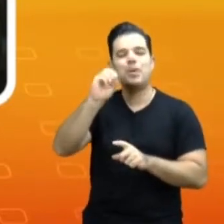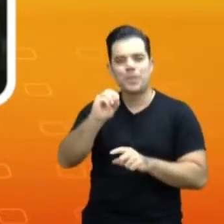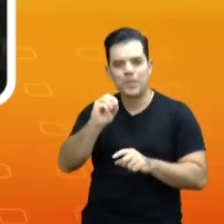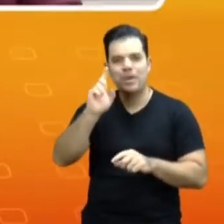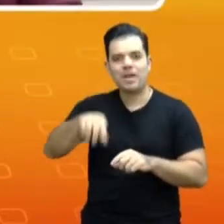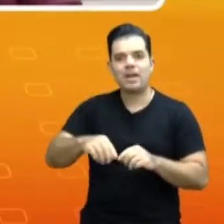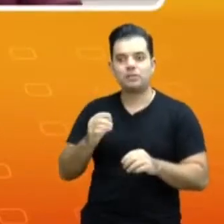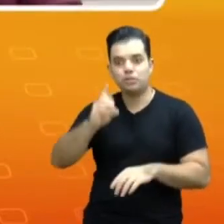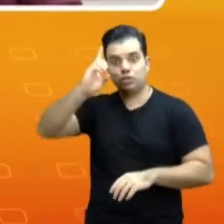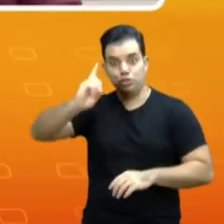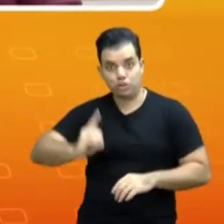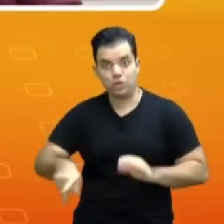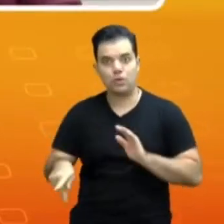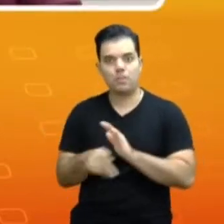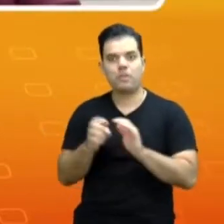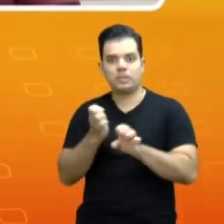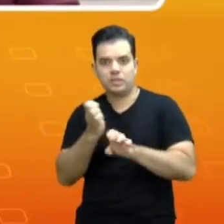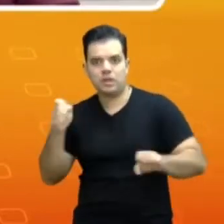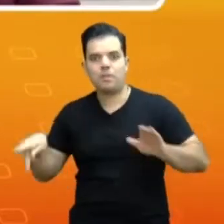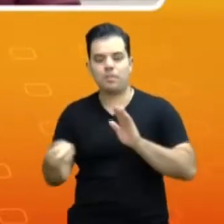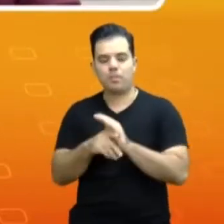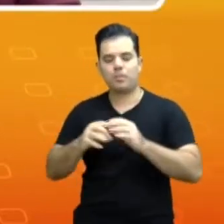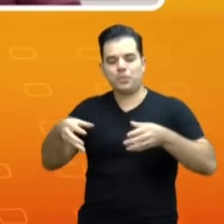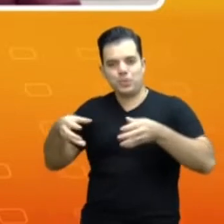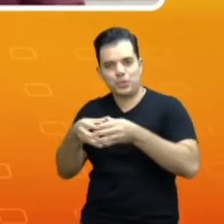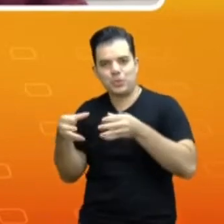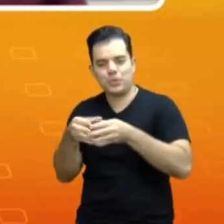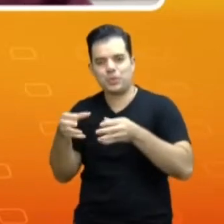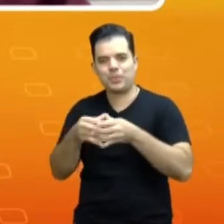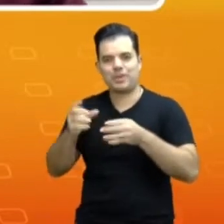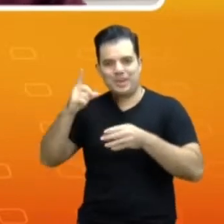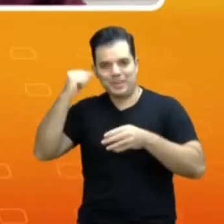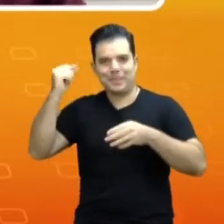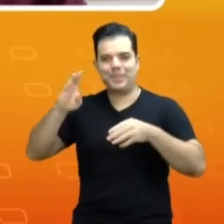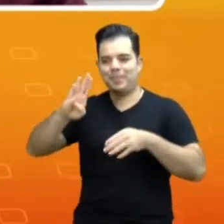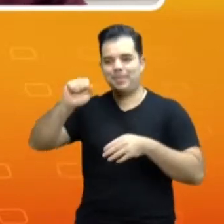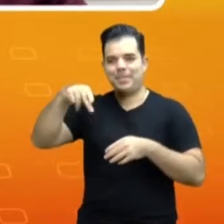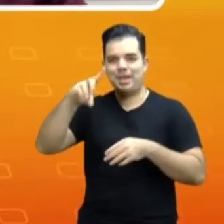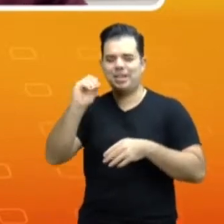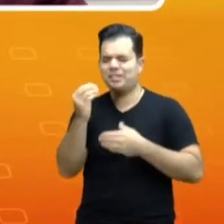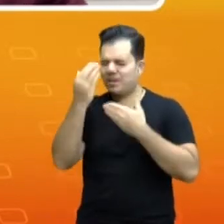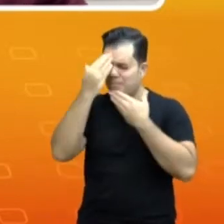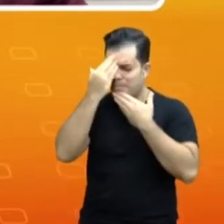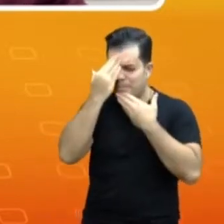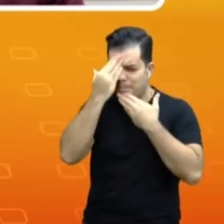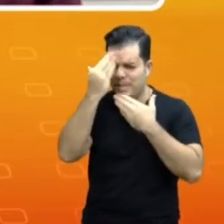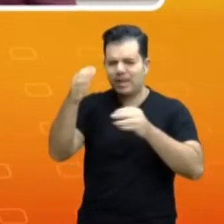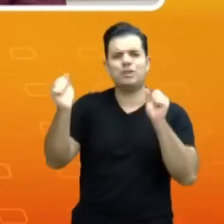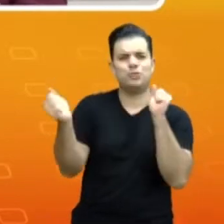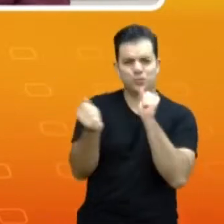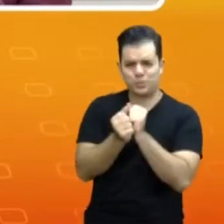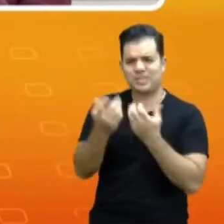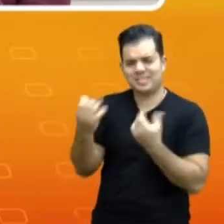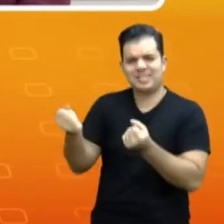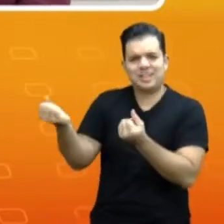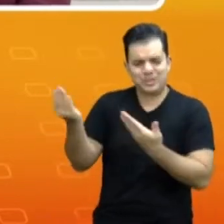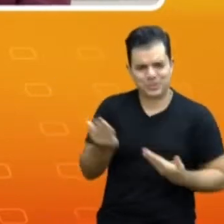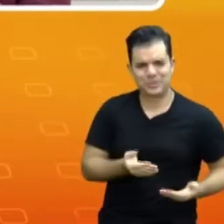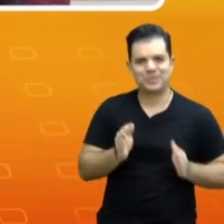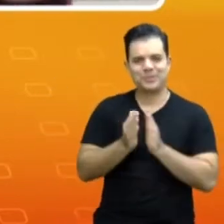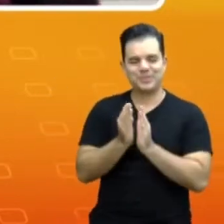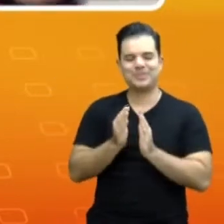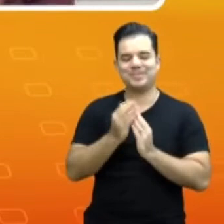diretor de Engenharia e Tecnologia da Band. Thiago, muito obrigado por aceitar esse convite, por debater com a gente. Seja muito